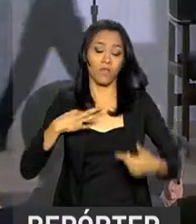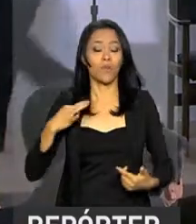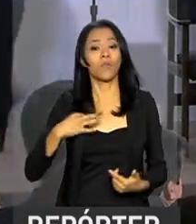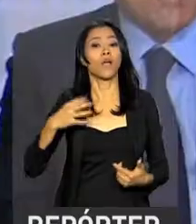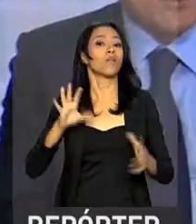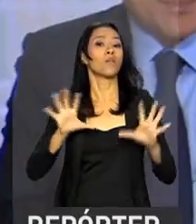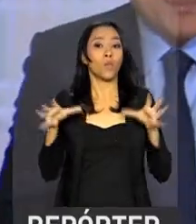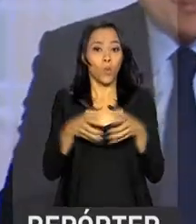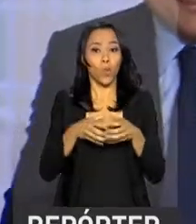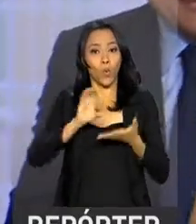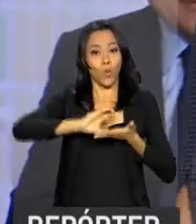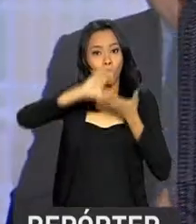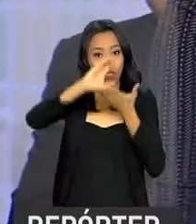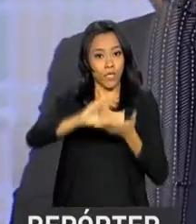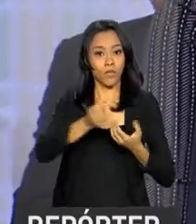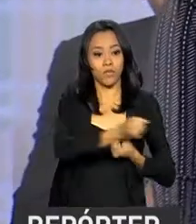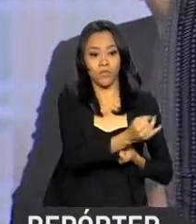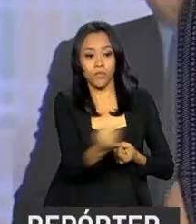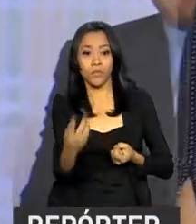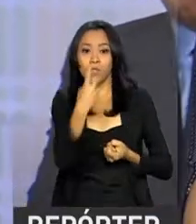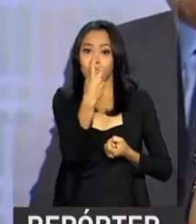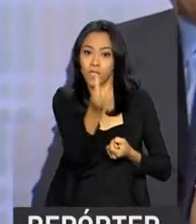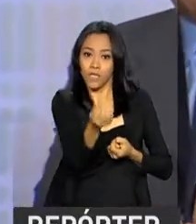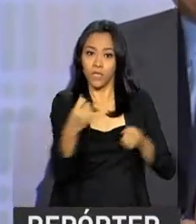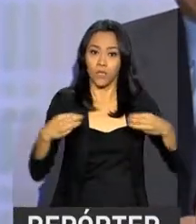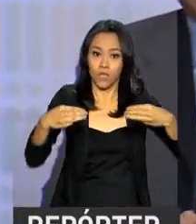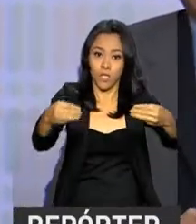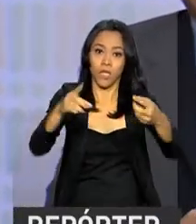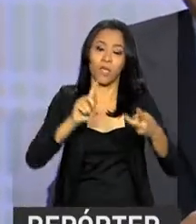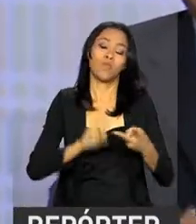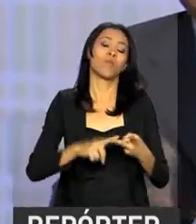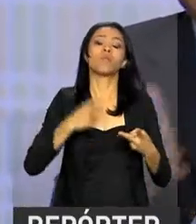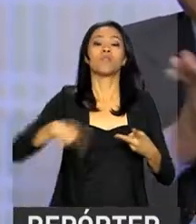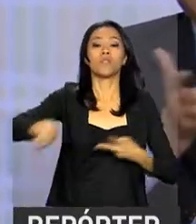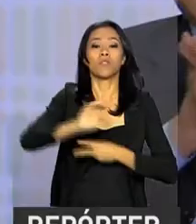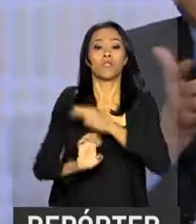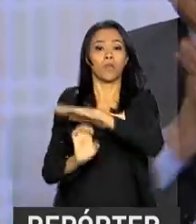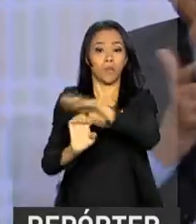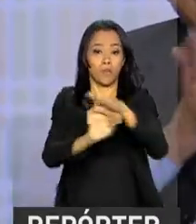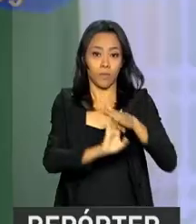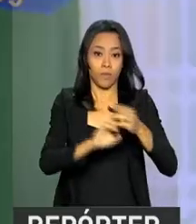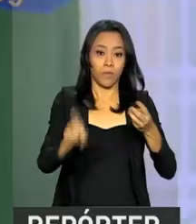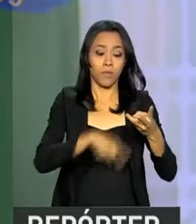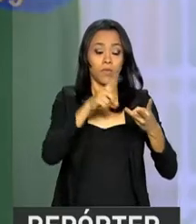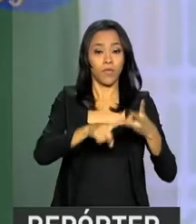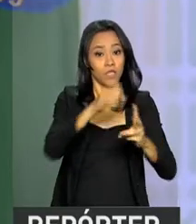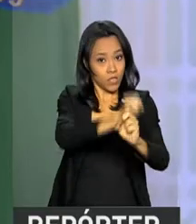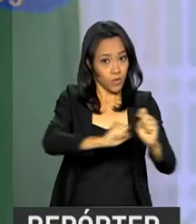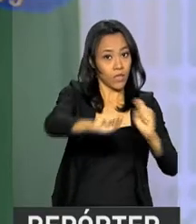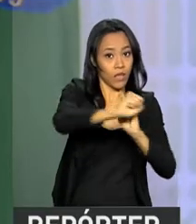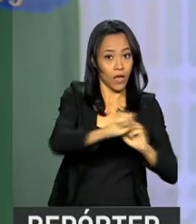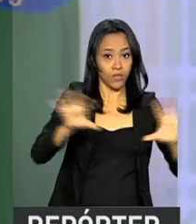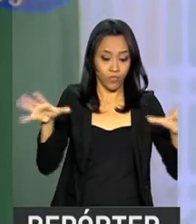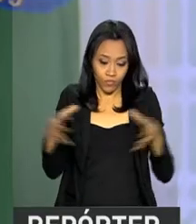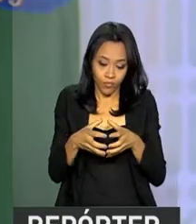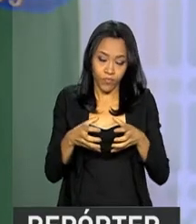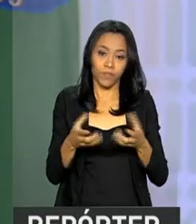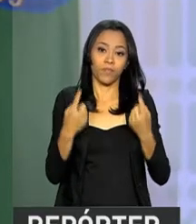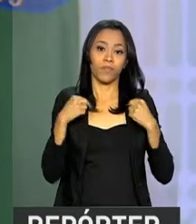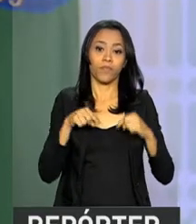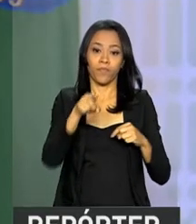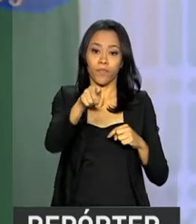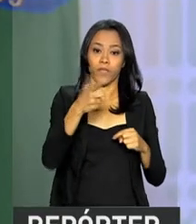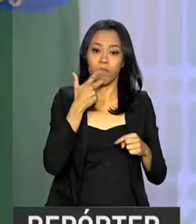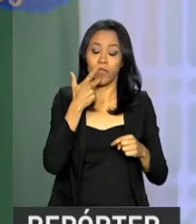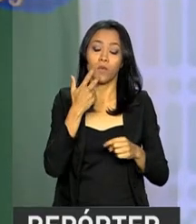por representantes de 16 ministérios, do setor privado e da sociedade civil. Com o lançamento, portanto,